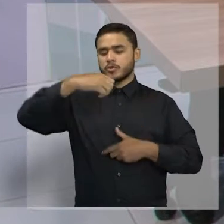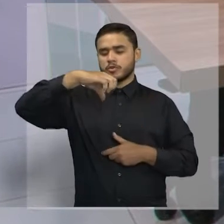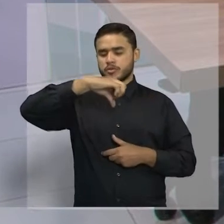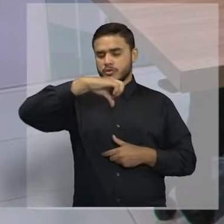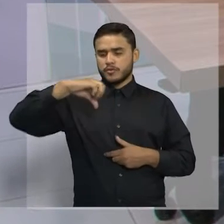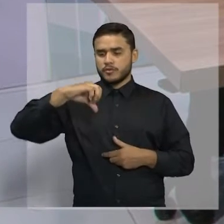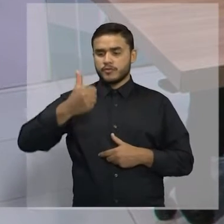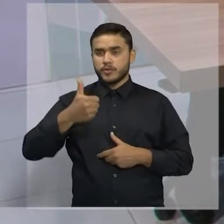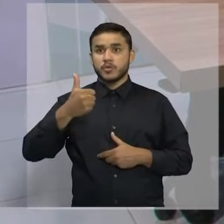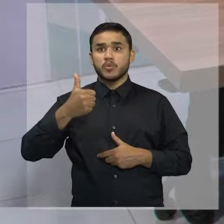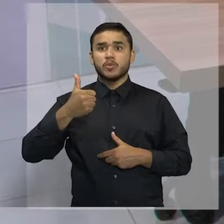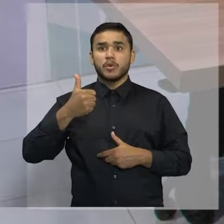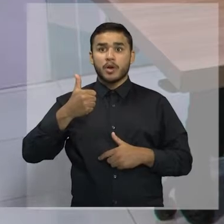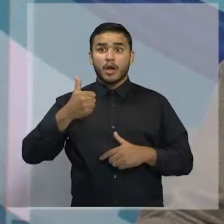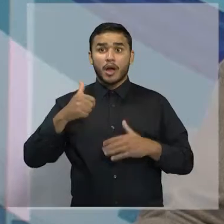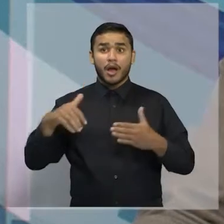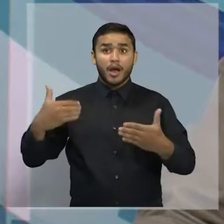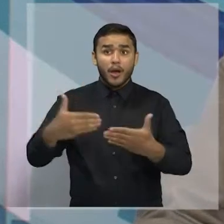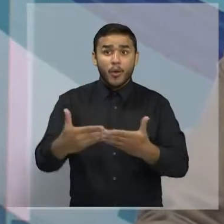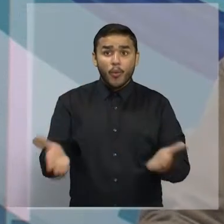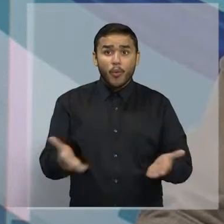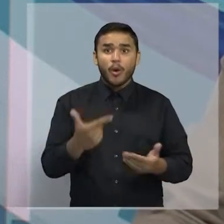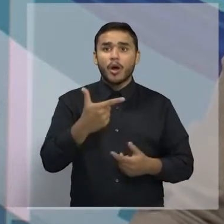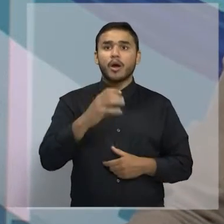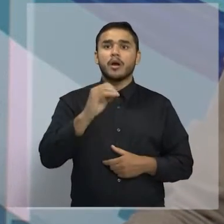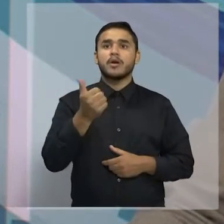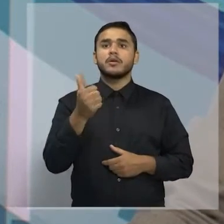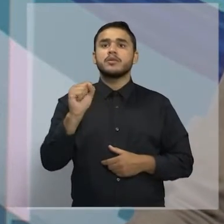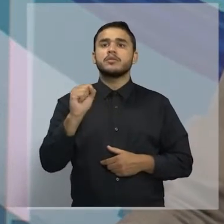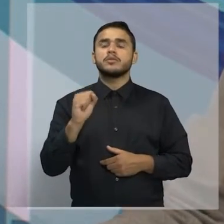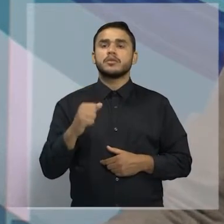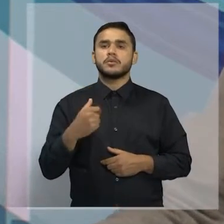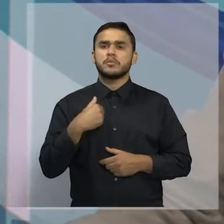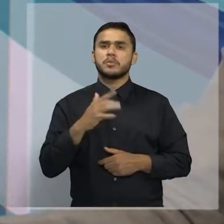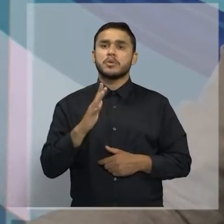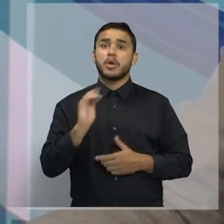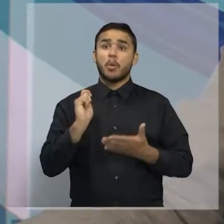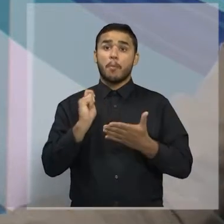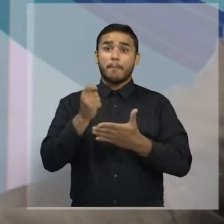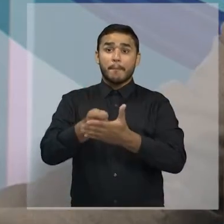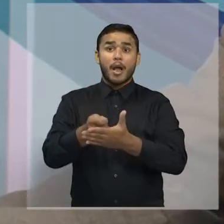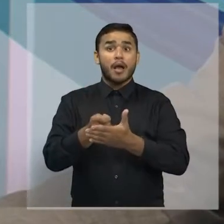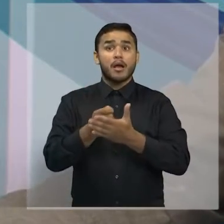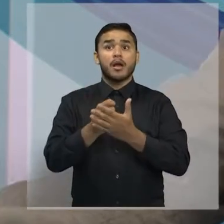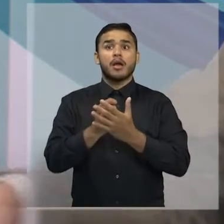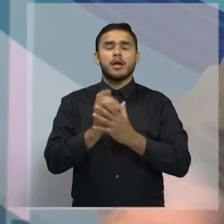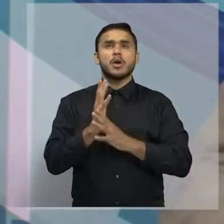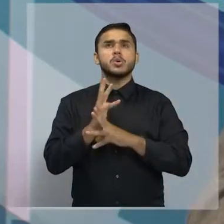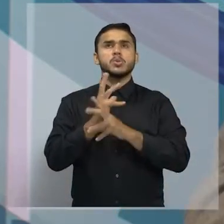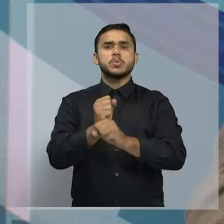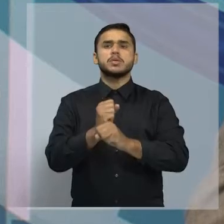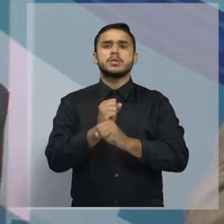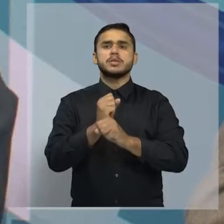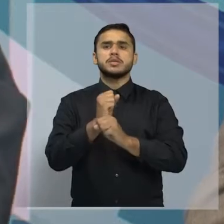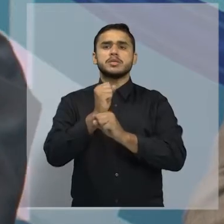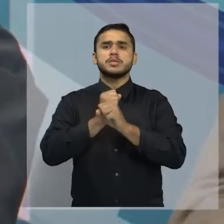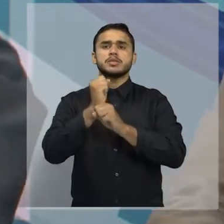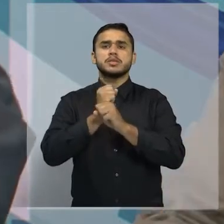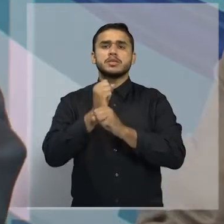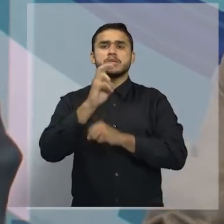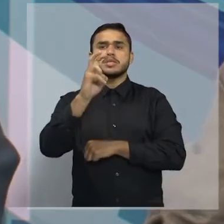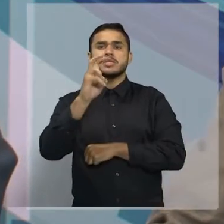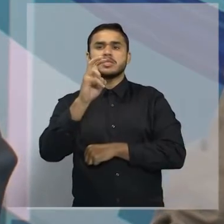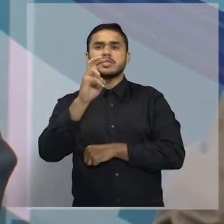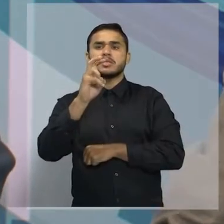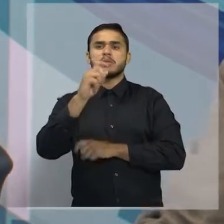1991, hoje, você paga 5 anos e meio a mais de benefícios do que aquela data. Porque a